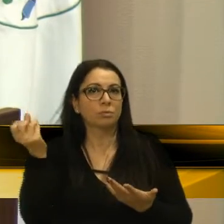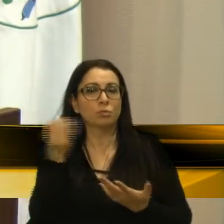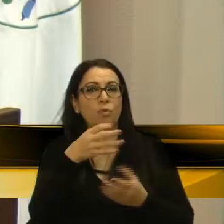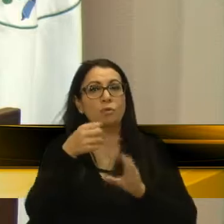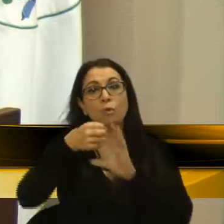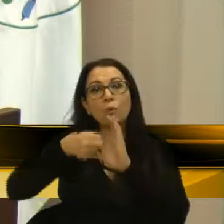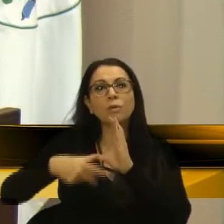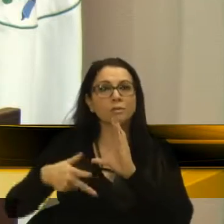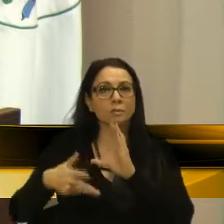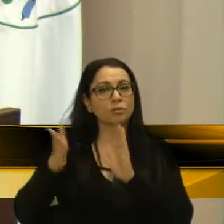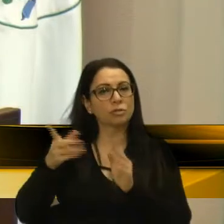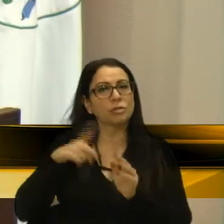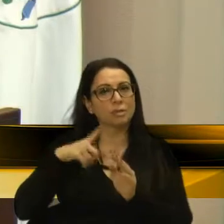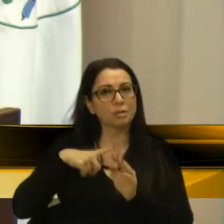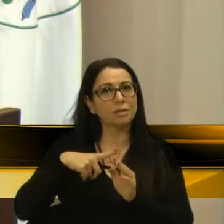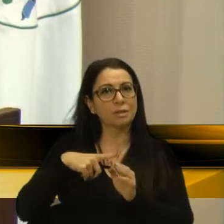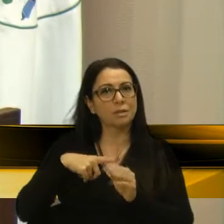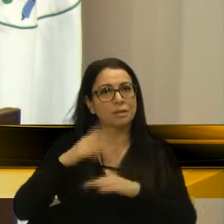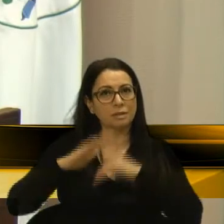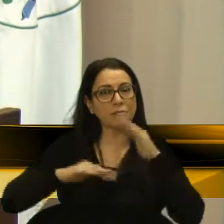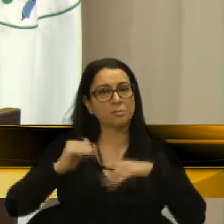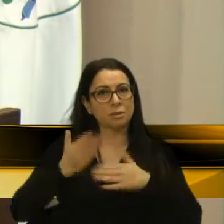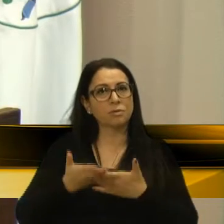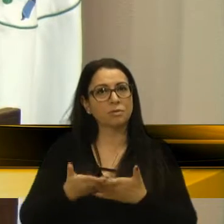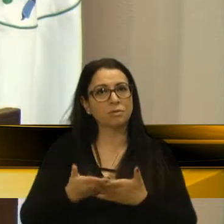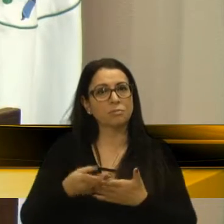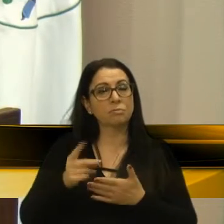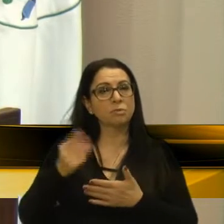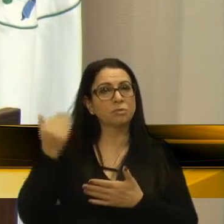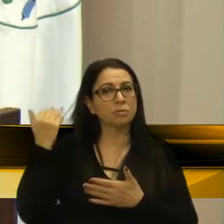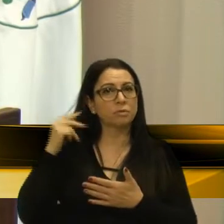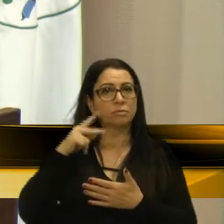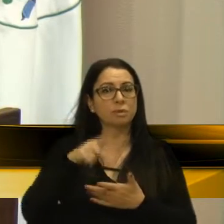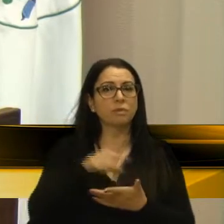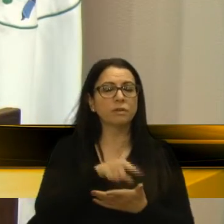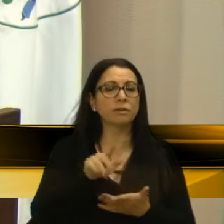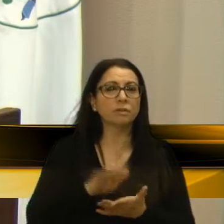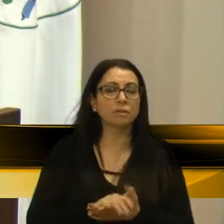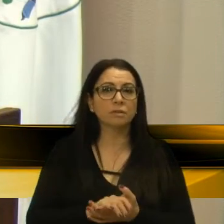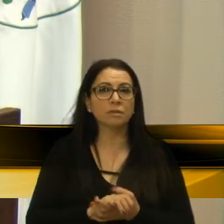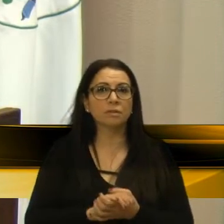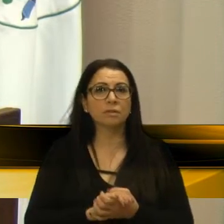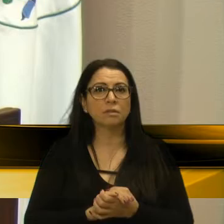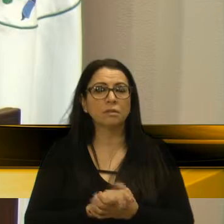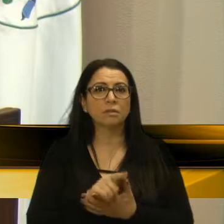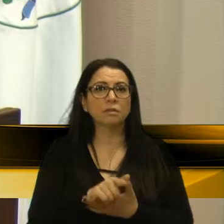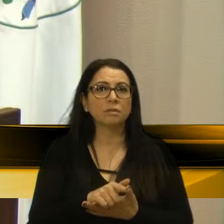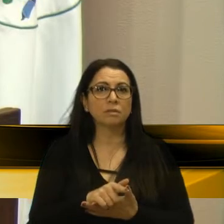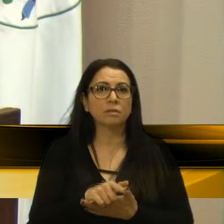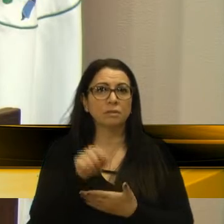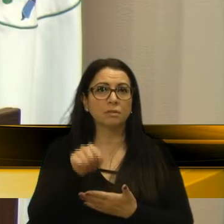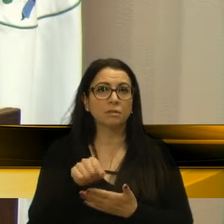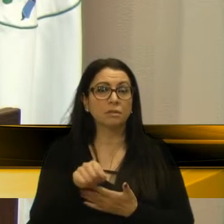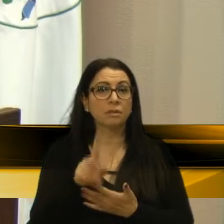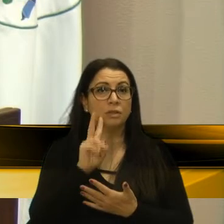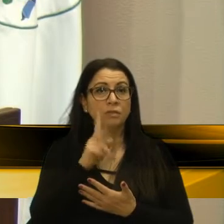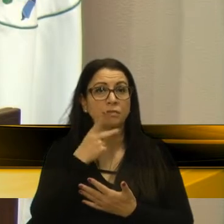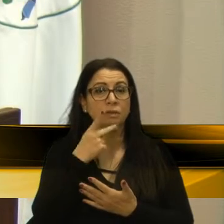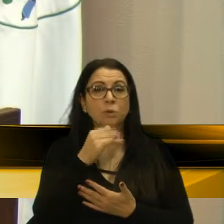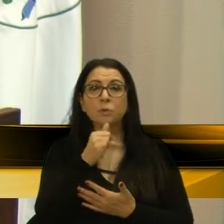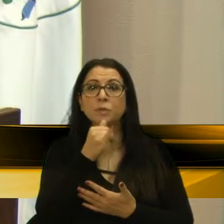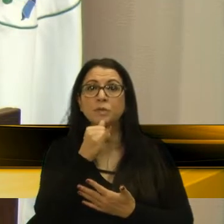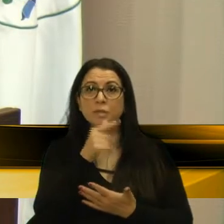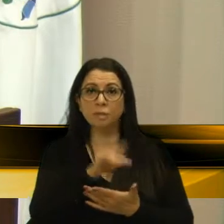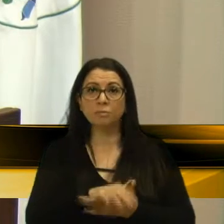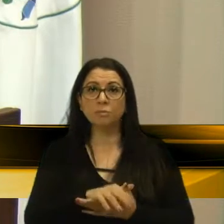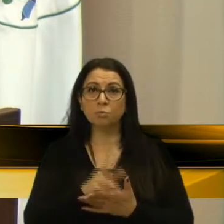conceito que já está em vigor, né, há bastante tempo. É que ele está aqui, e eu cito como exemplo